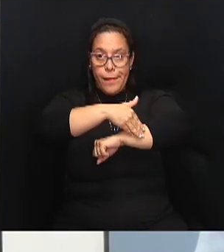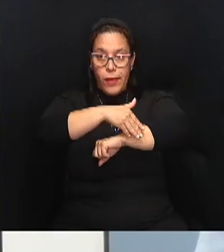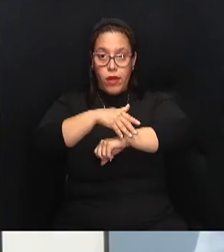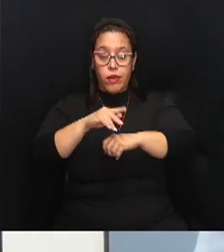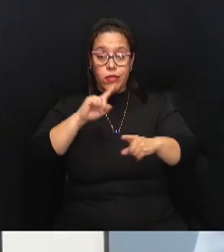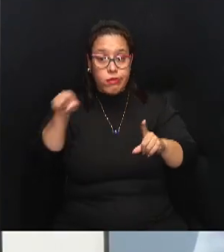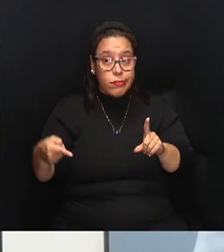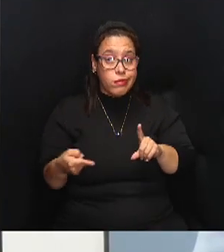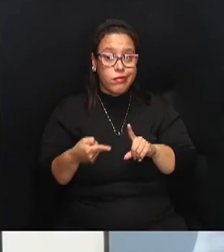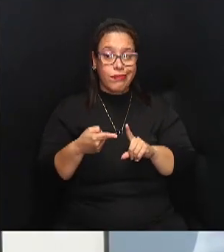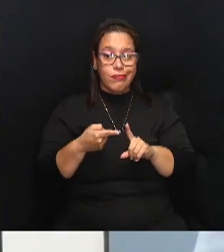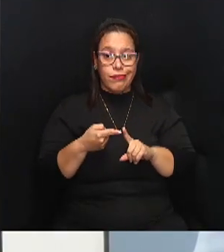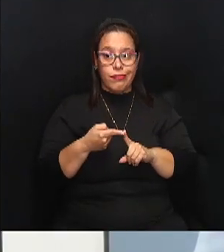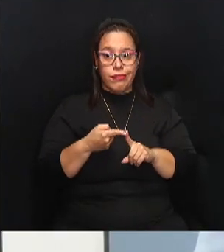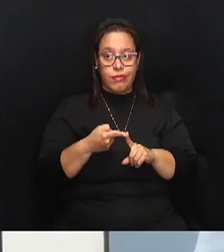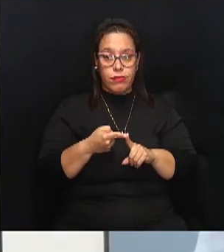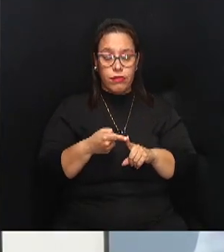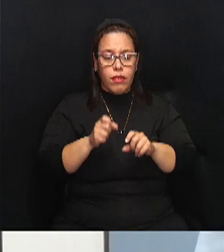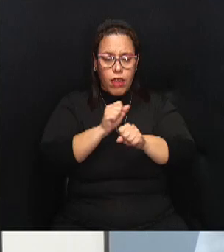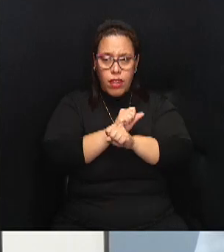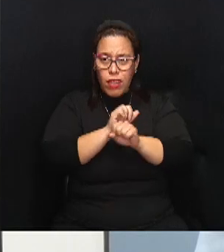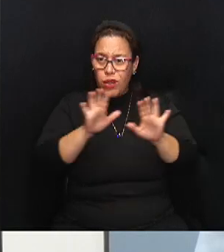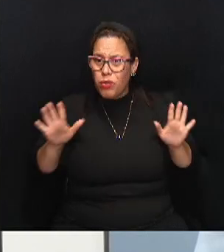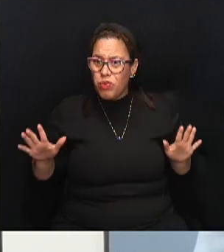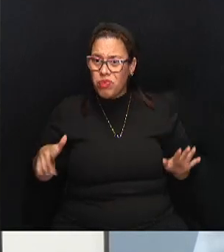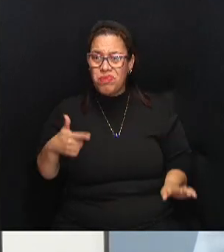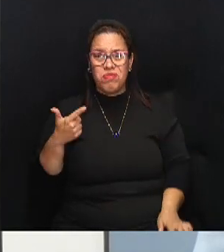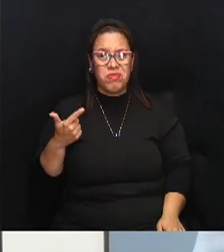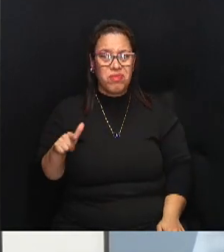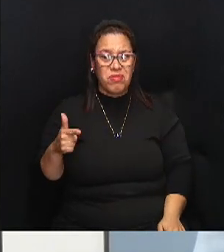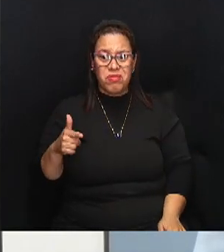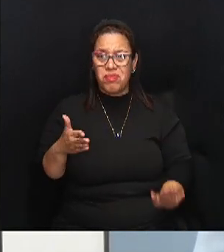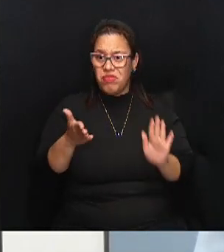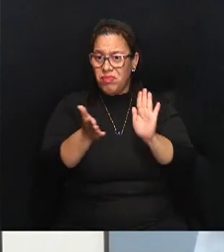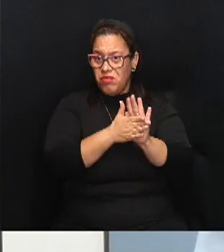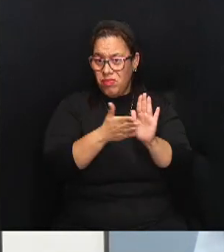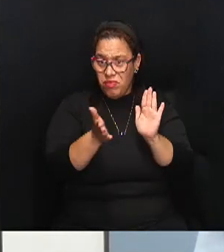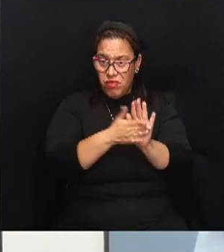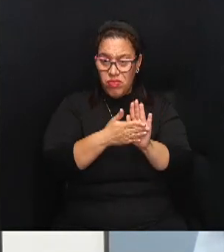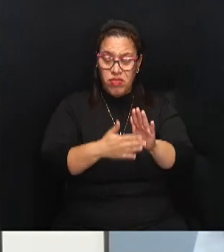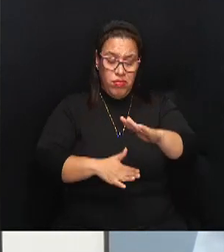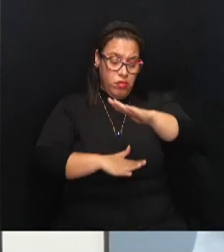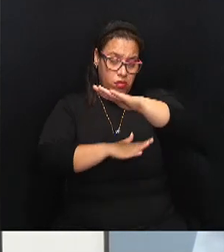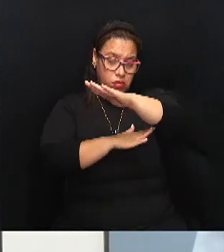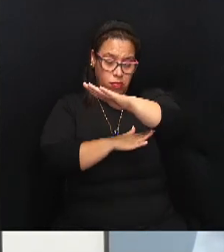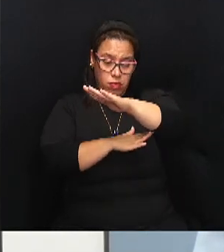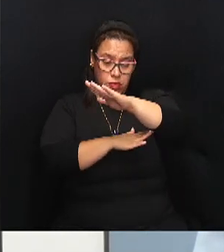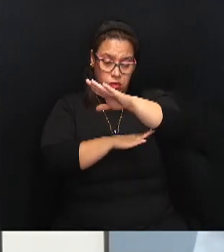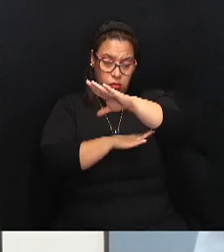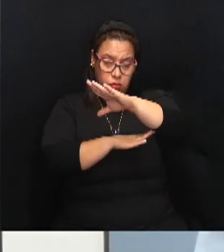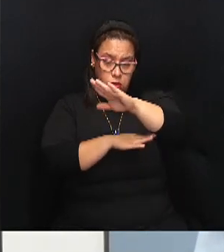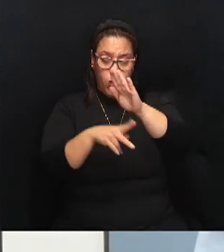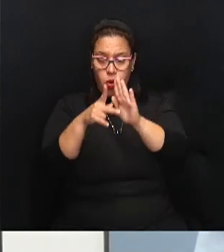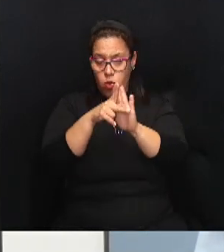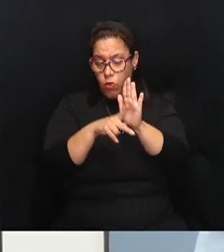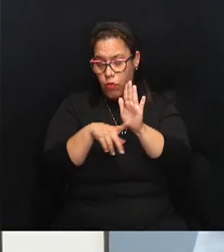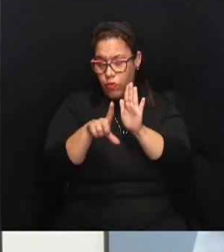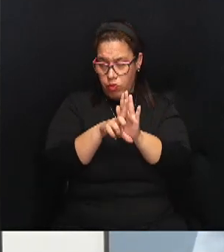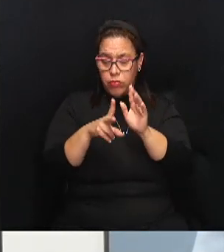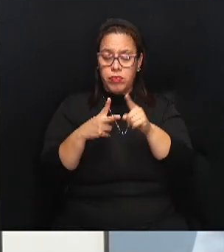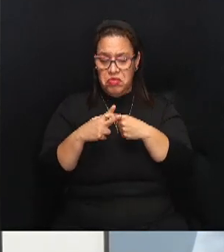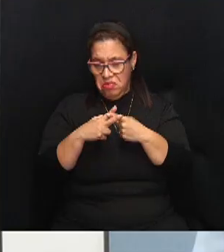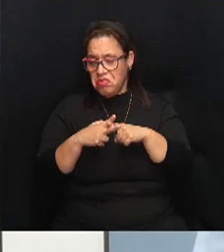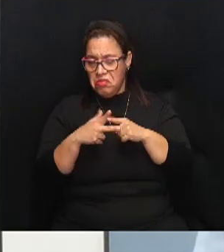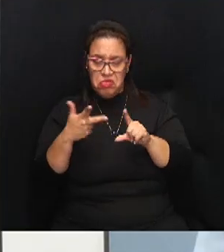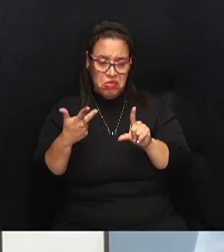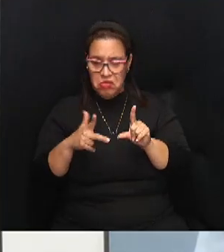objetivo é justamente esse, deixar claro que nós não estamos propondo hoje aqui na Câmara um projeto de lei, que é uma ferramenta do